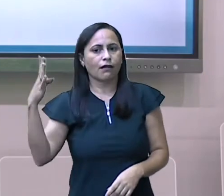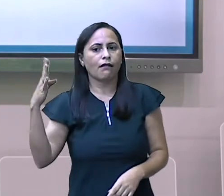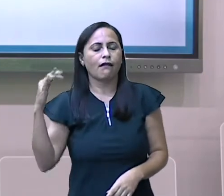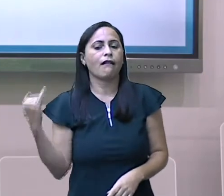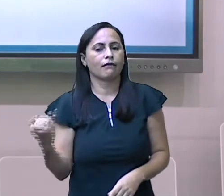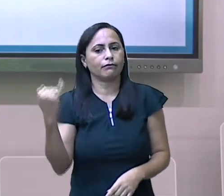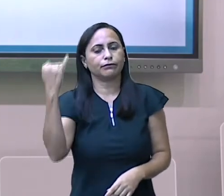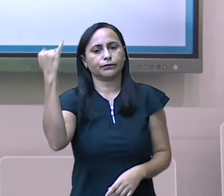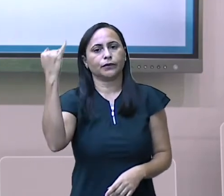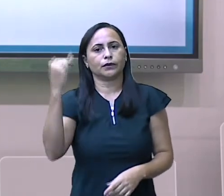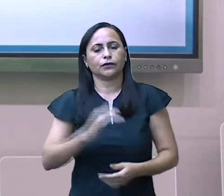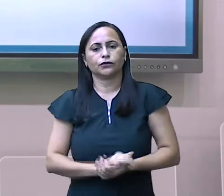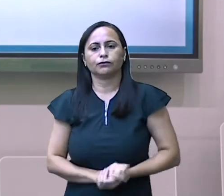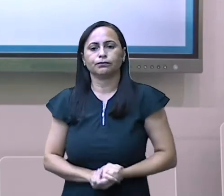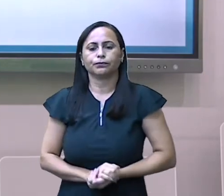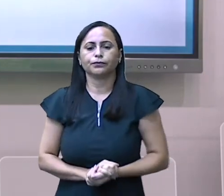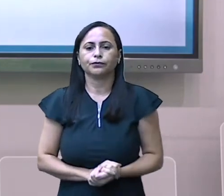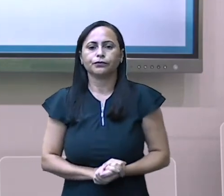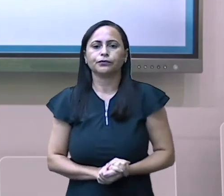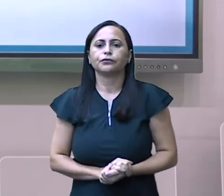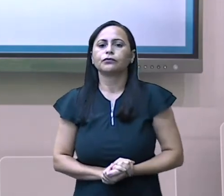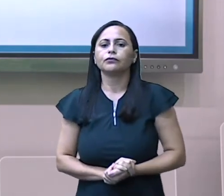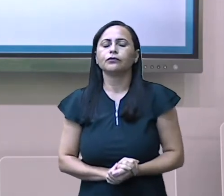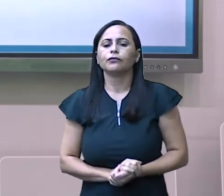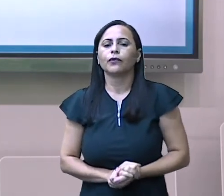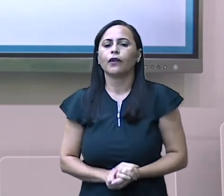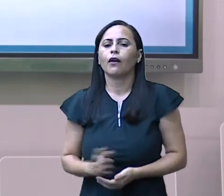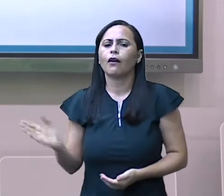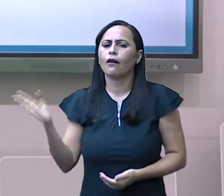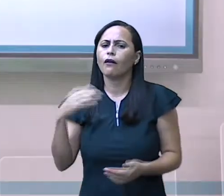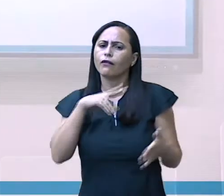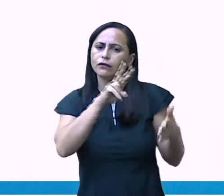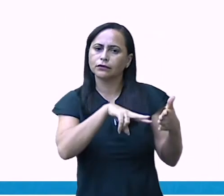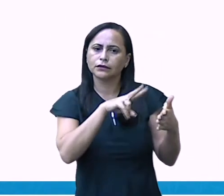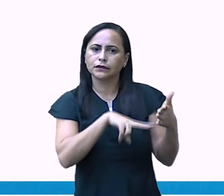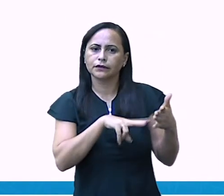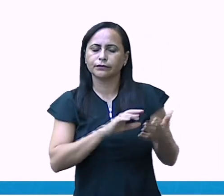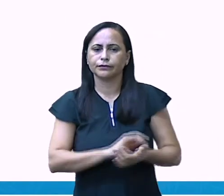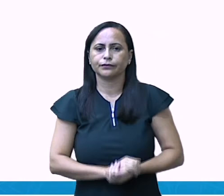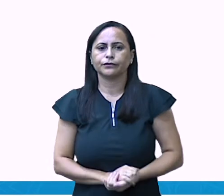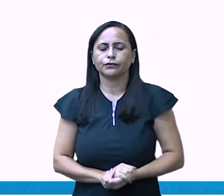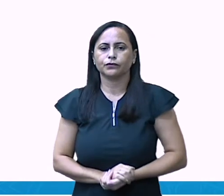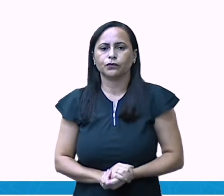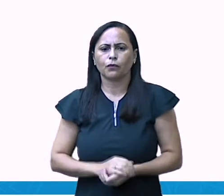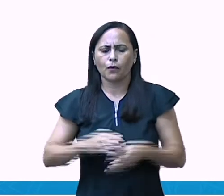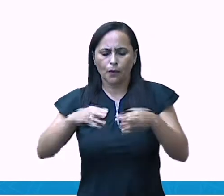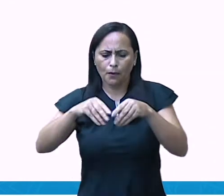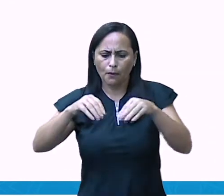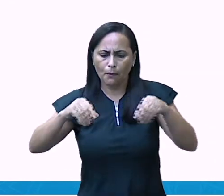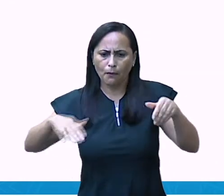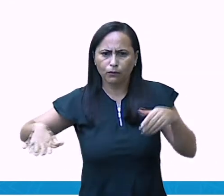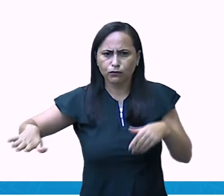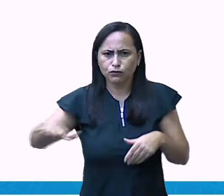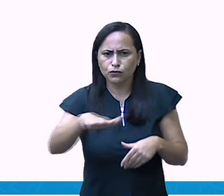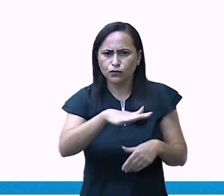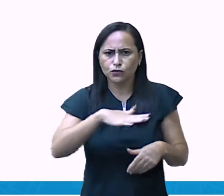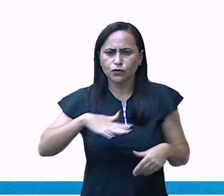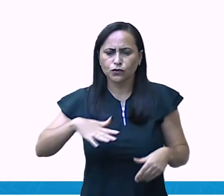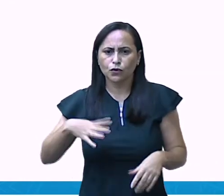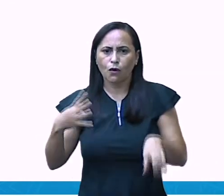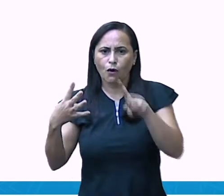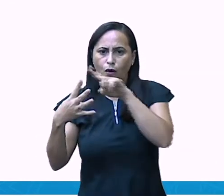Combinado? Muito bem. Vamos ler aqui rapidinho, acompanha a professora. O solo pode ser dividido em